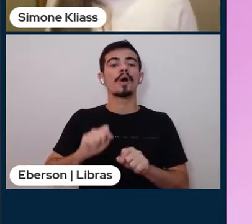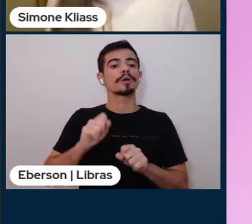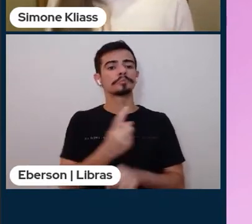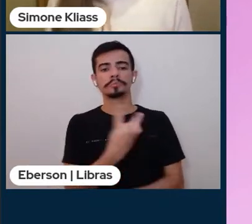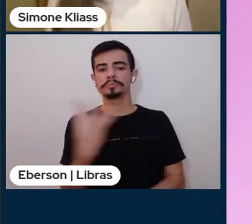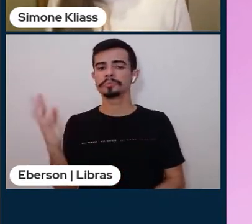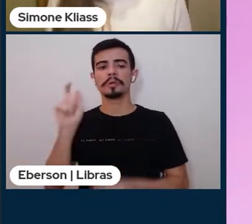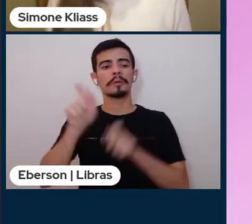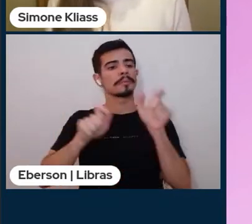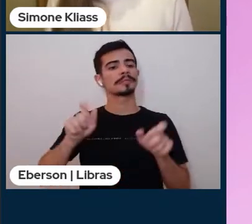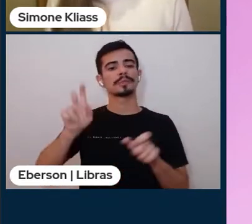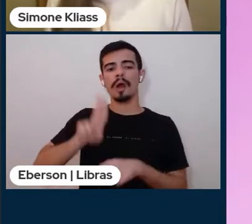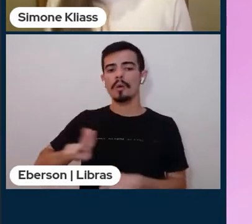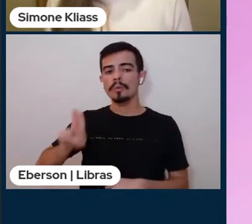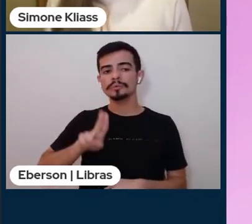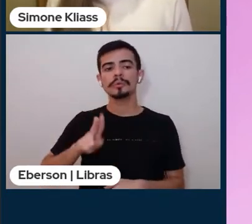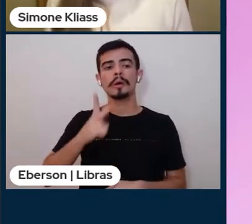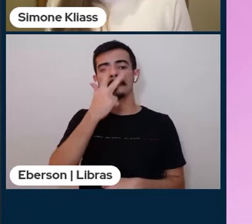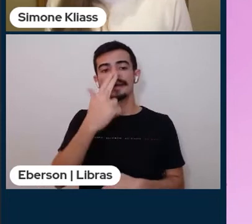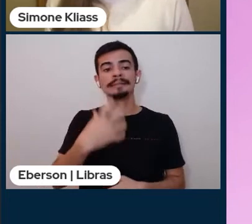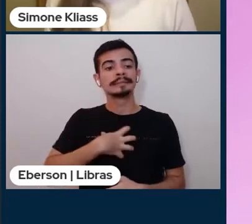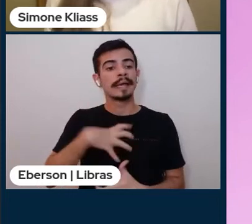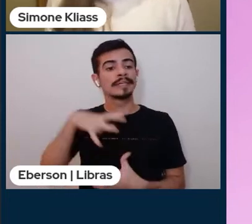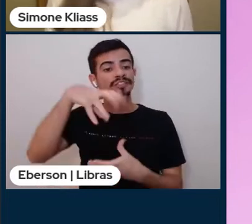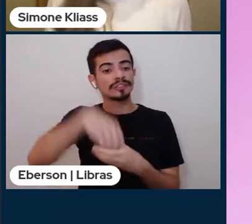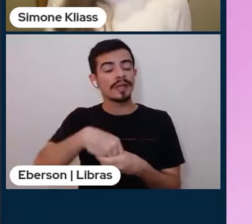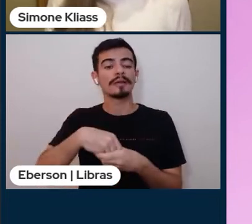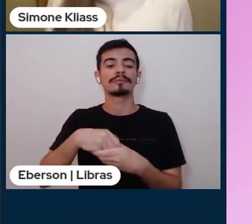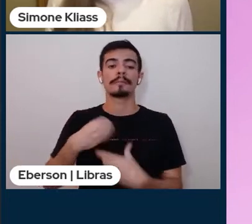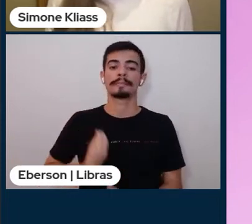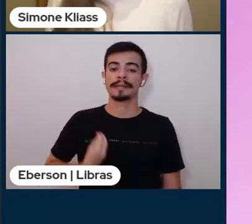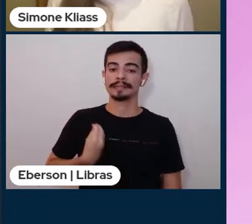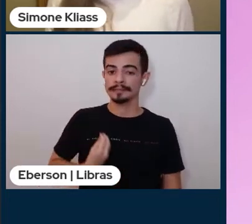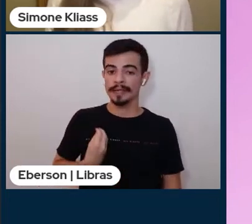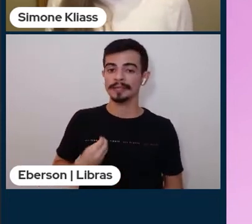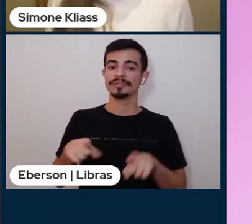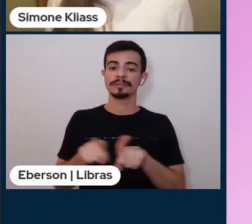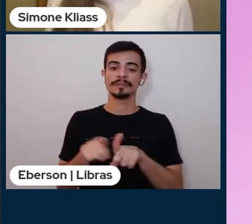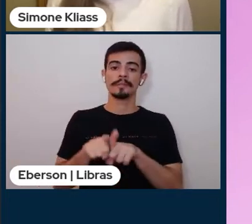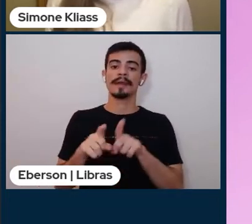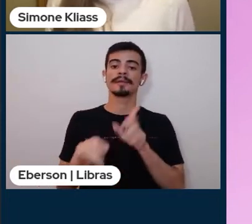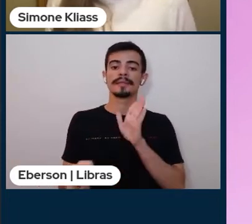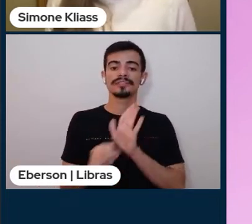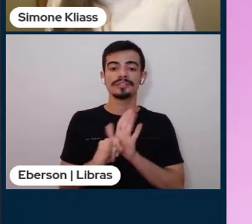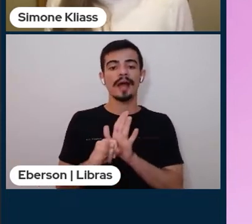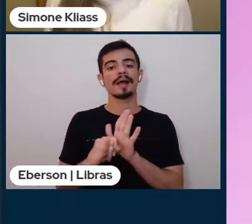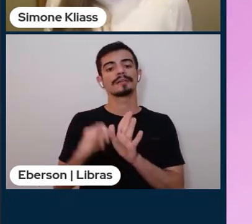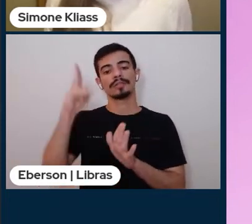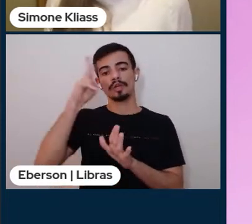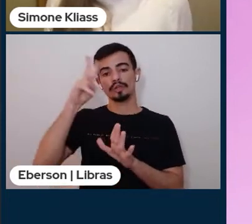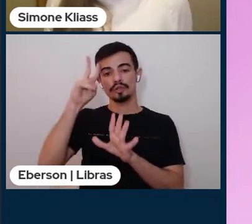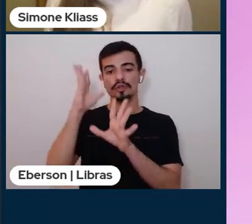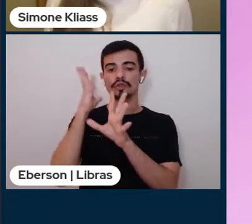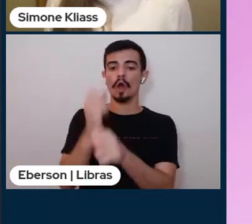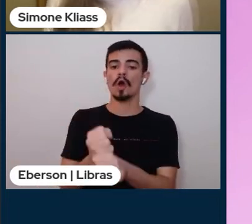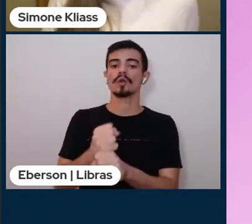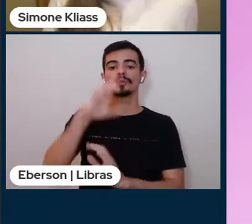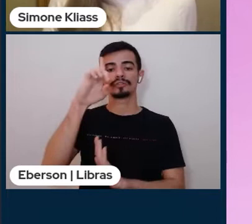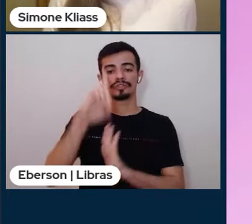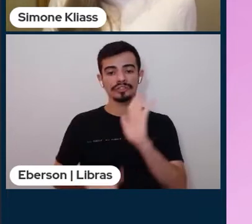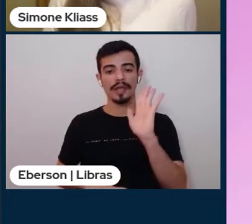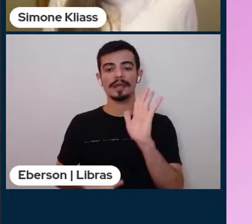com senso de presença e continuidade de dados como identidade histórico direitos objetos comunicação e